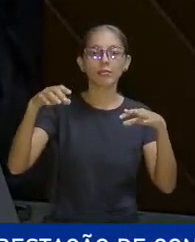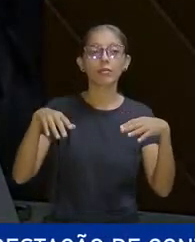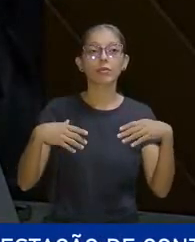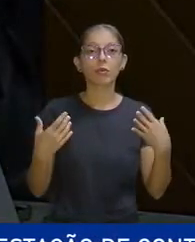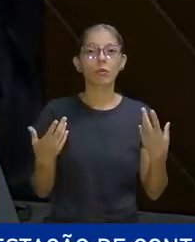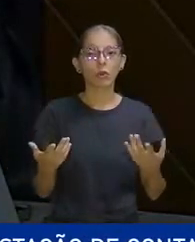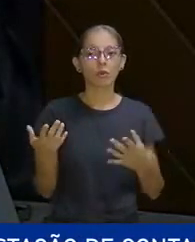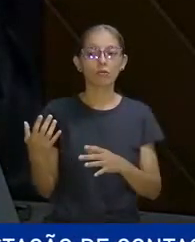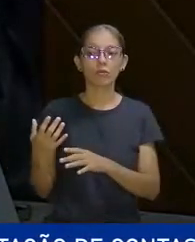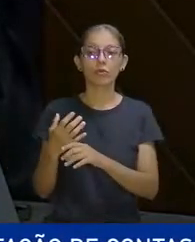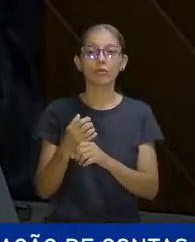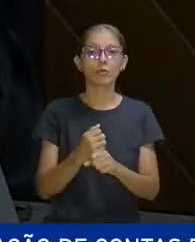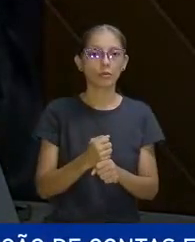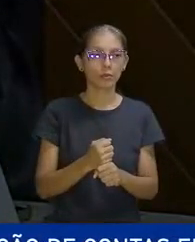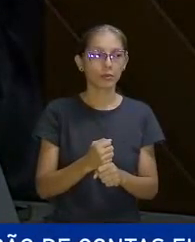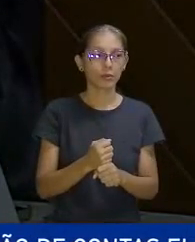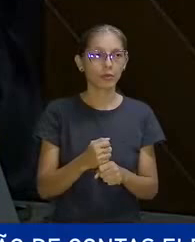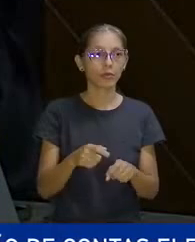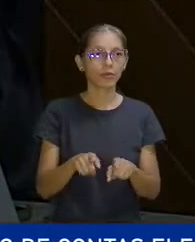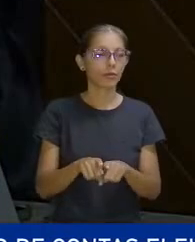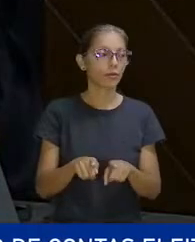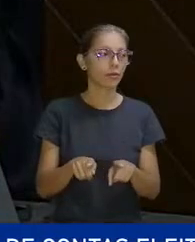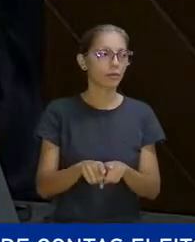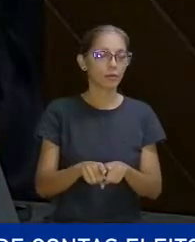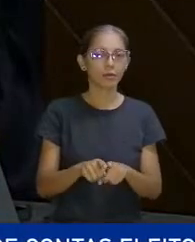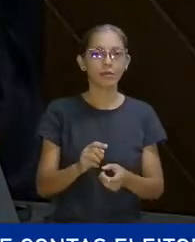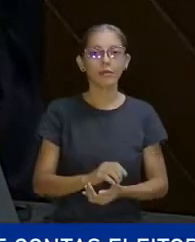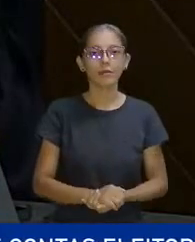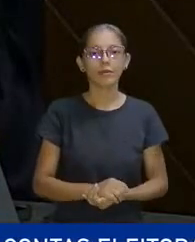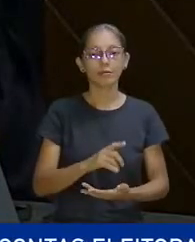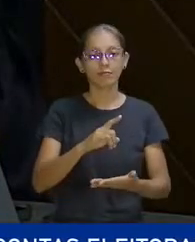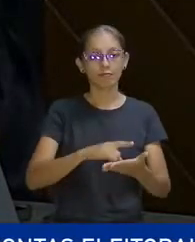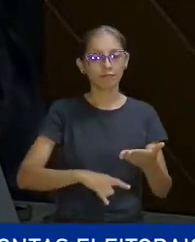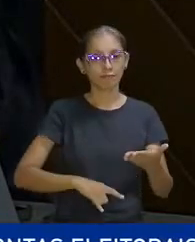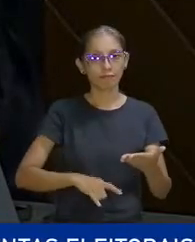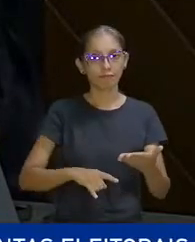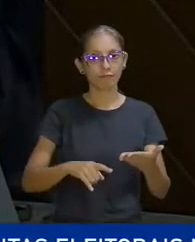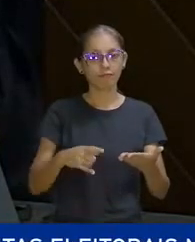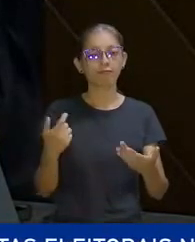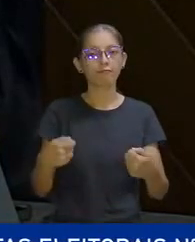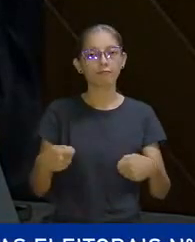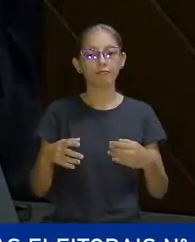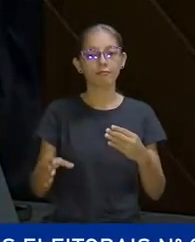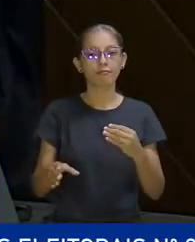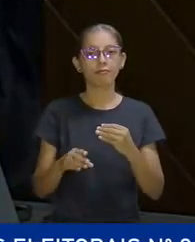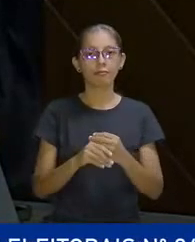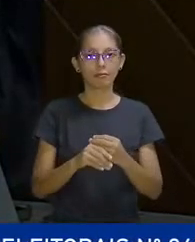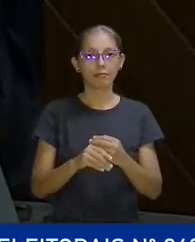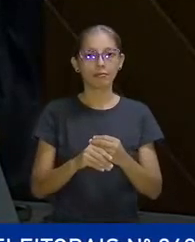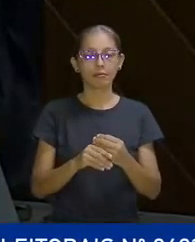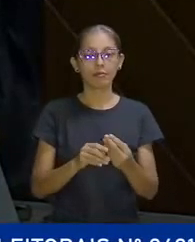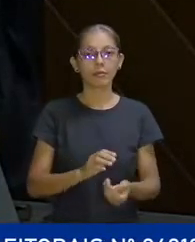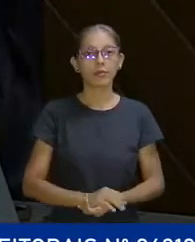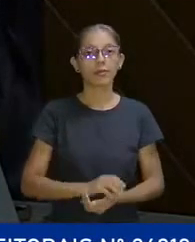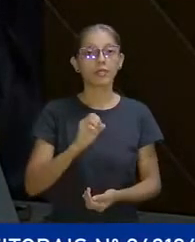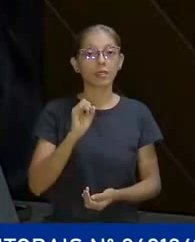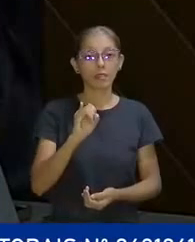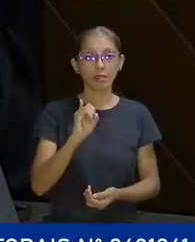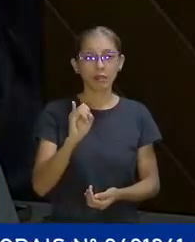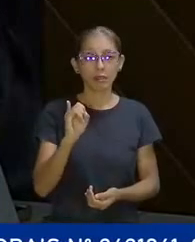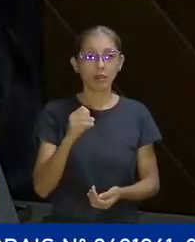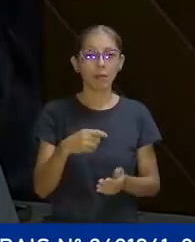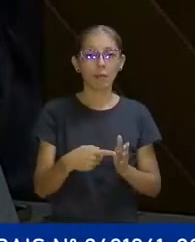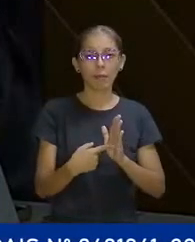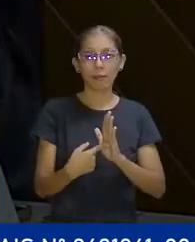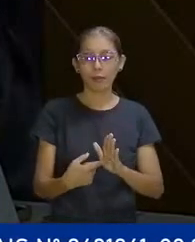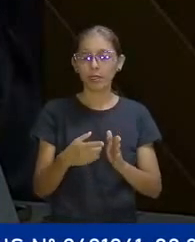nos casos dos veículos de campanha, que estes tenham sido declarados na prestação de contas. A ausência de tal discriminação